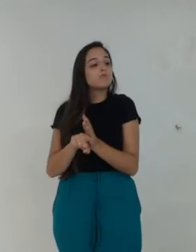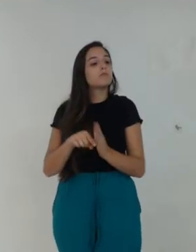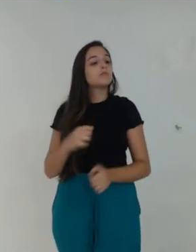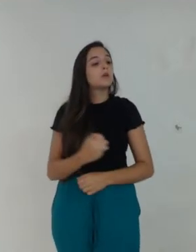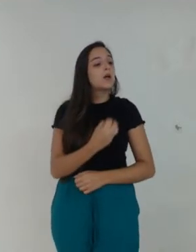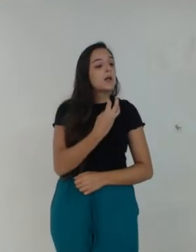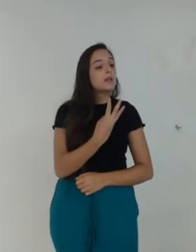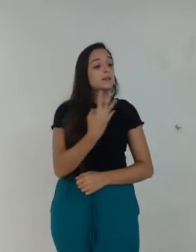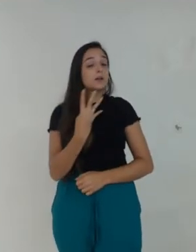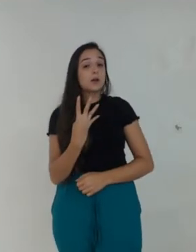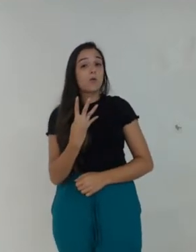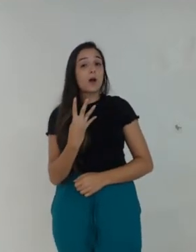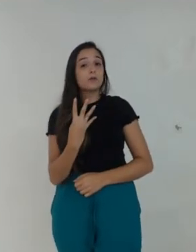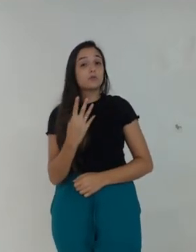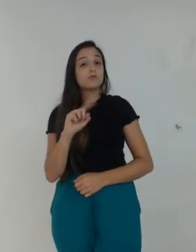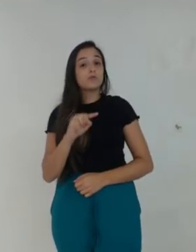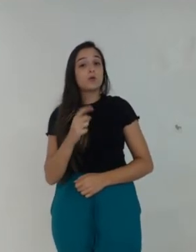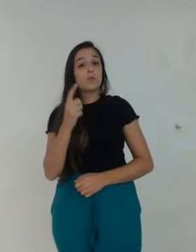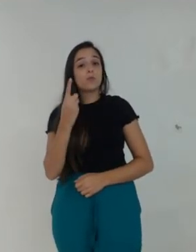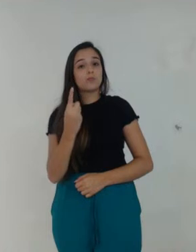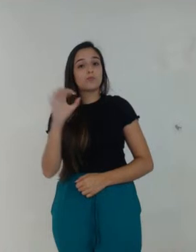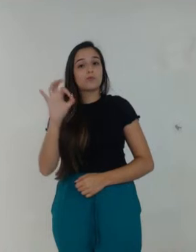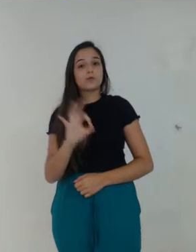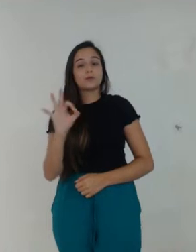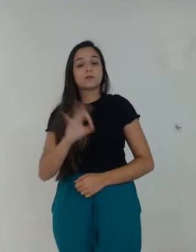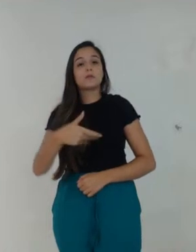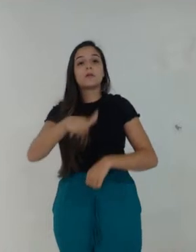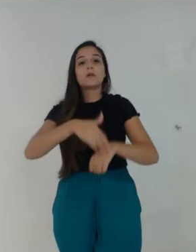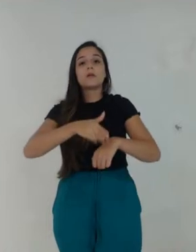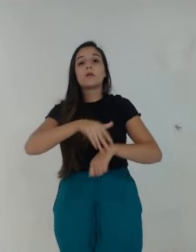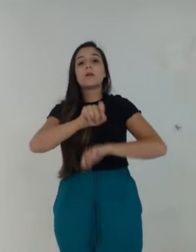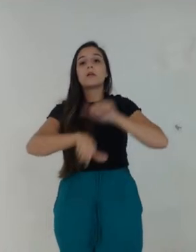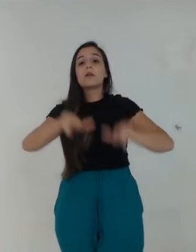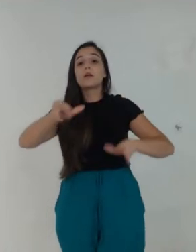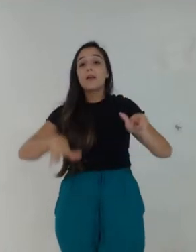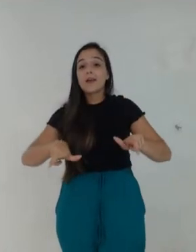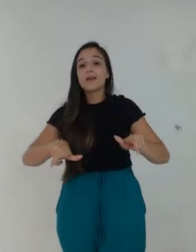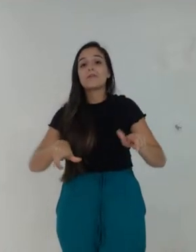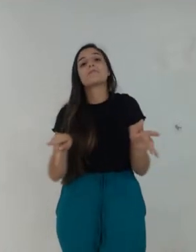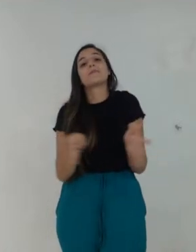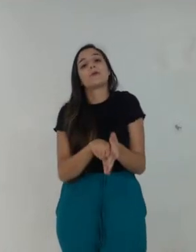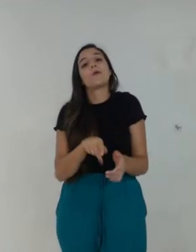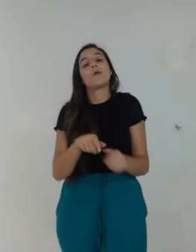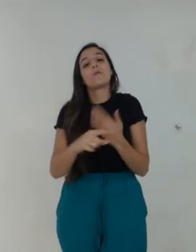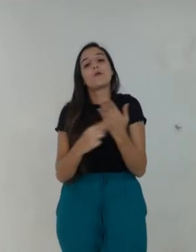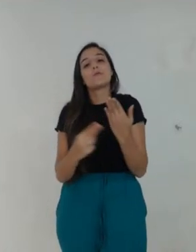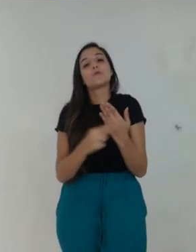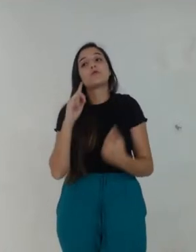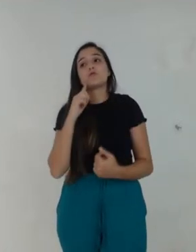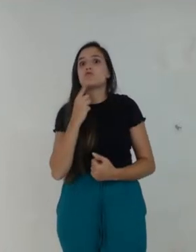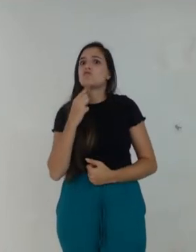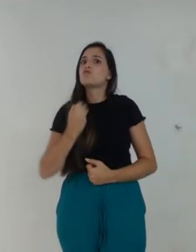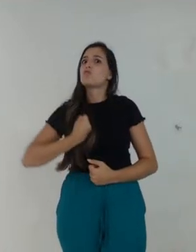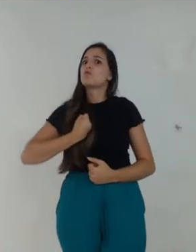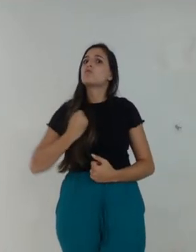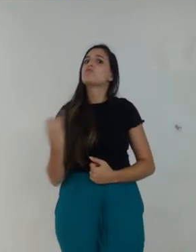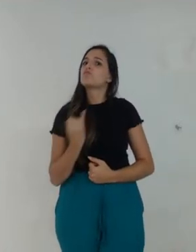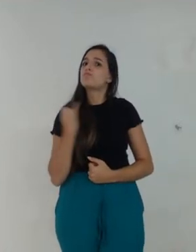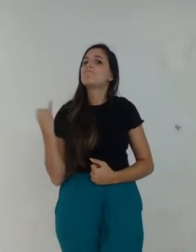34,1% delas foram realizadas por pessoas surdas, 44 trabalhos. Isso é um número bem, bem importante,